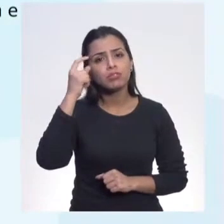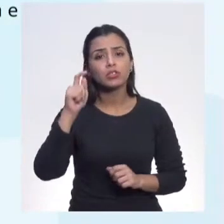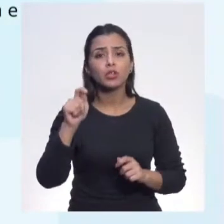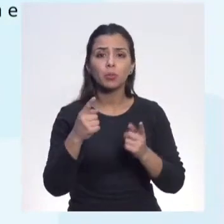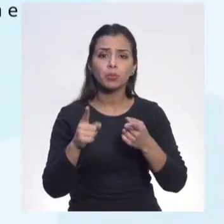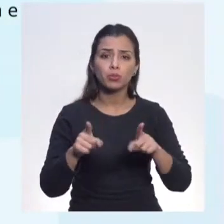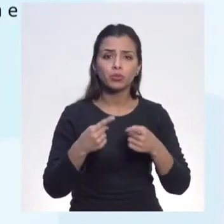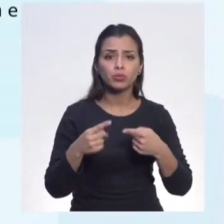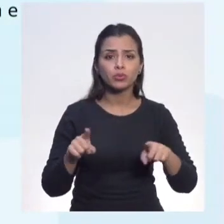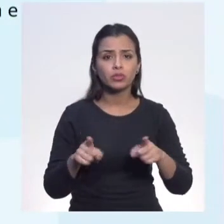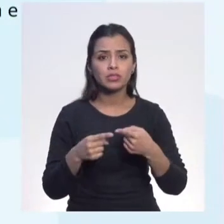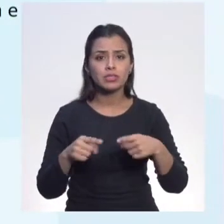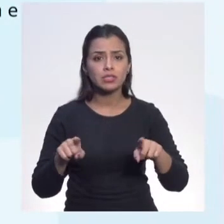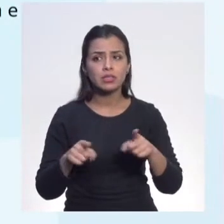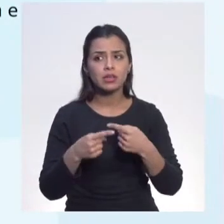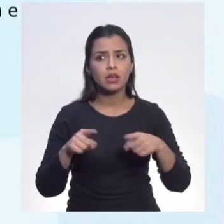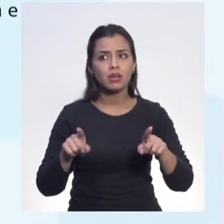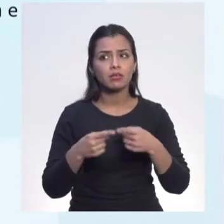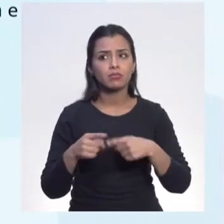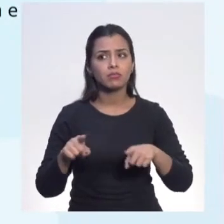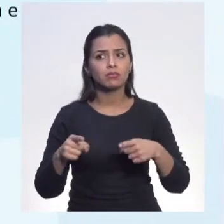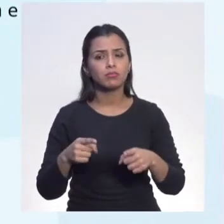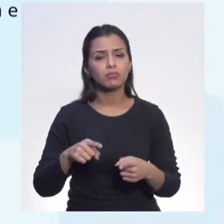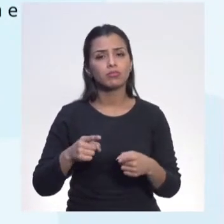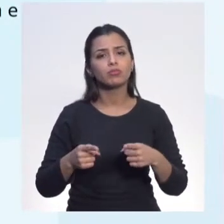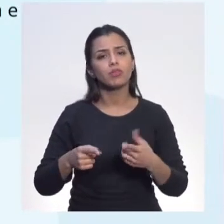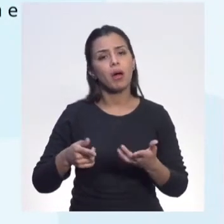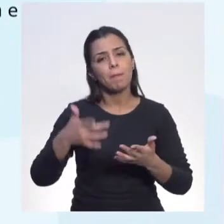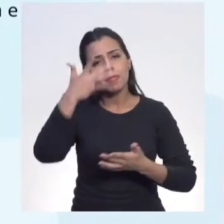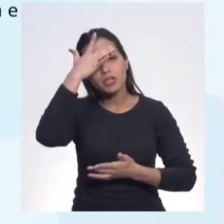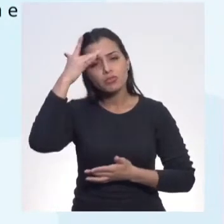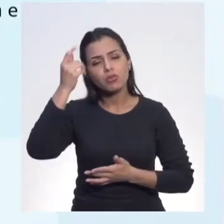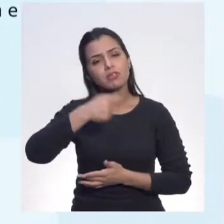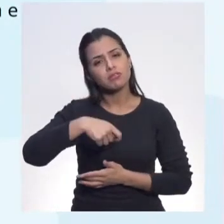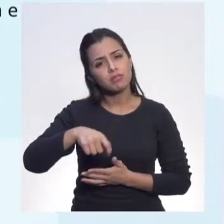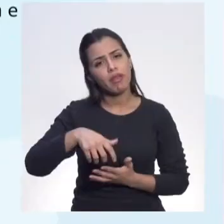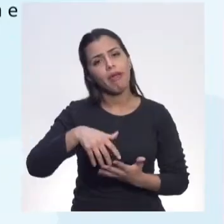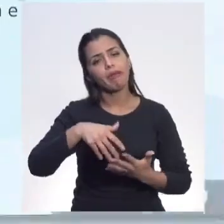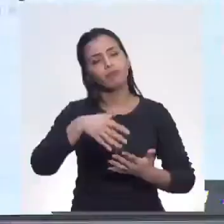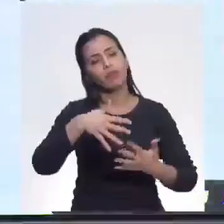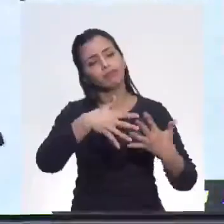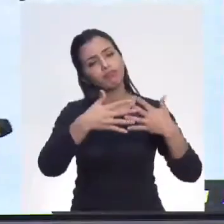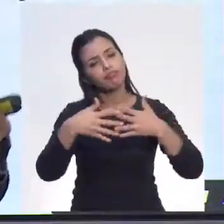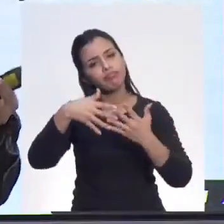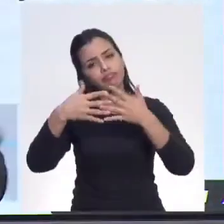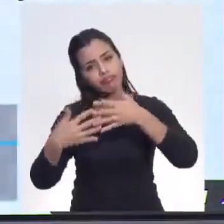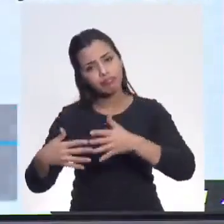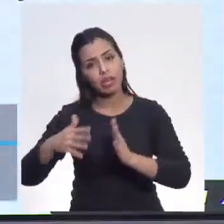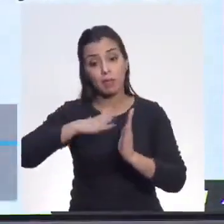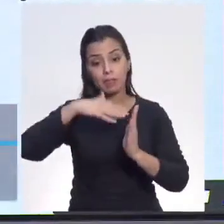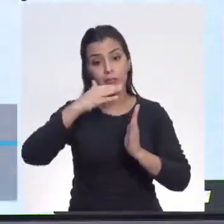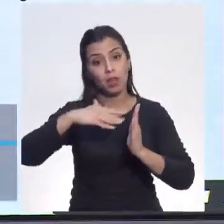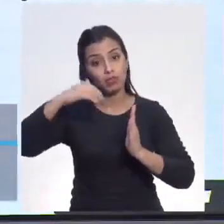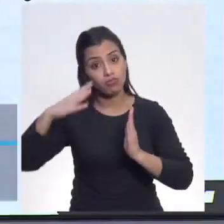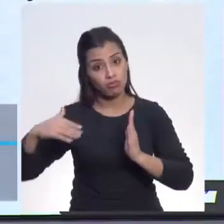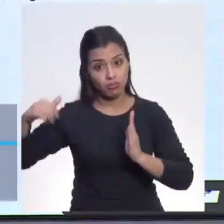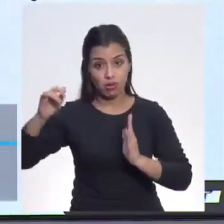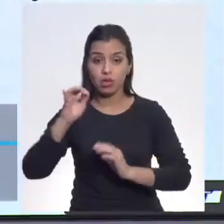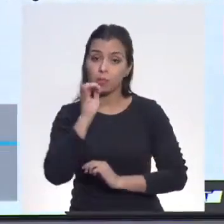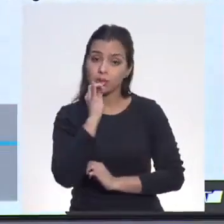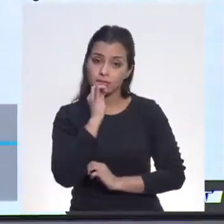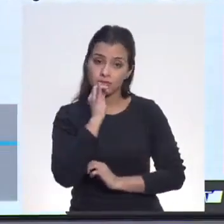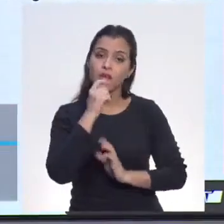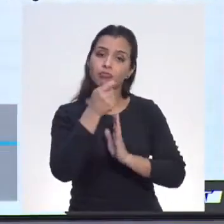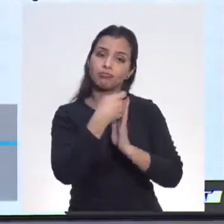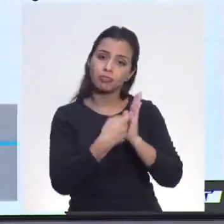uma peça musical. Então, o compositor é a pessoa que escreve tanto a melodia quanto a parte da letra de uma canção,